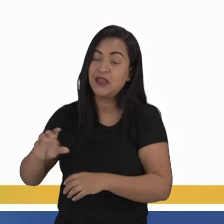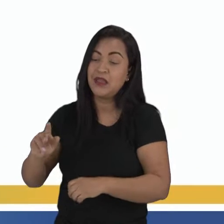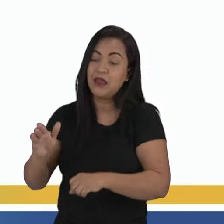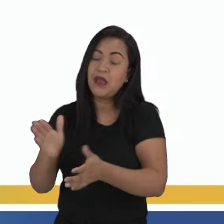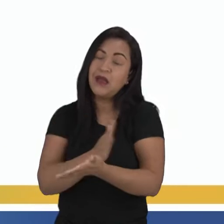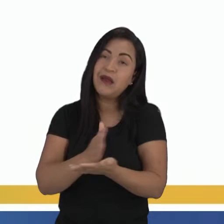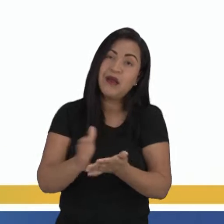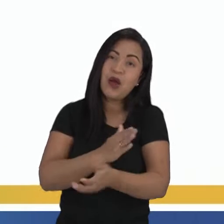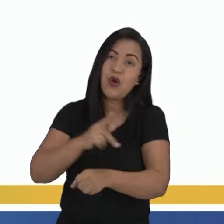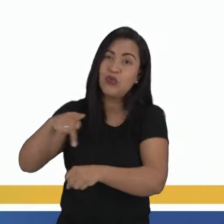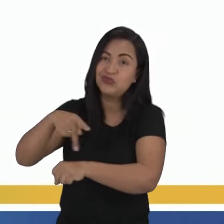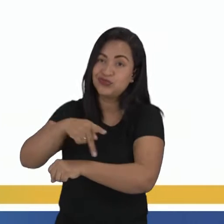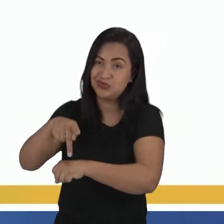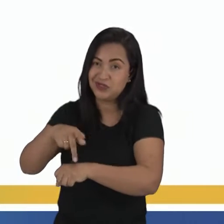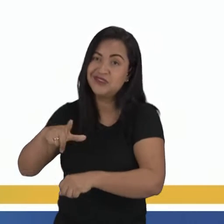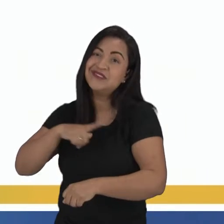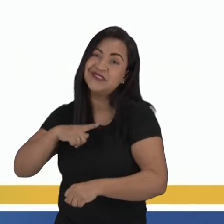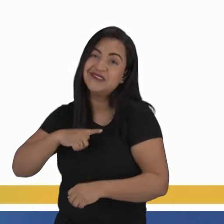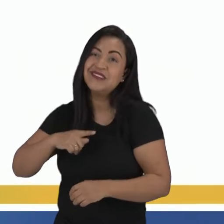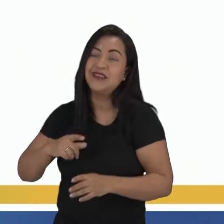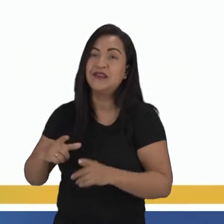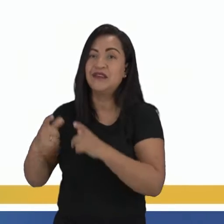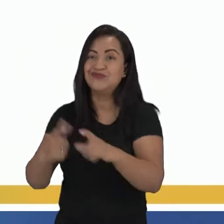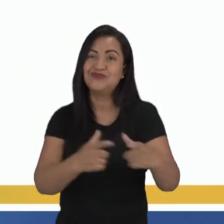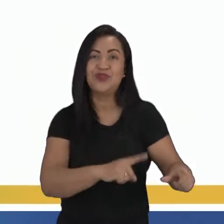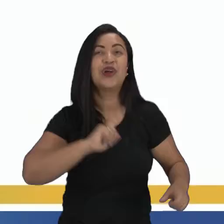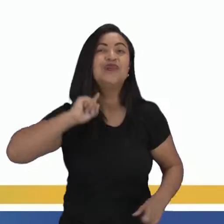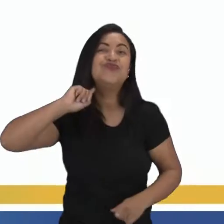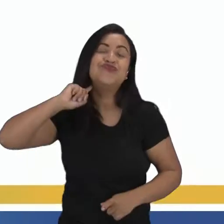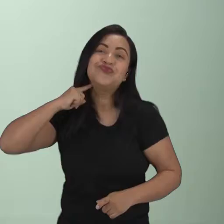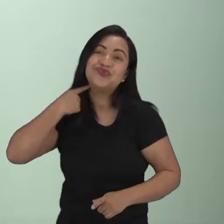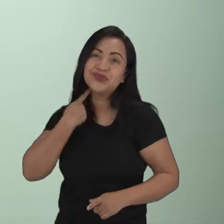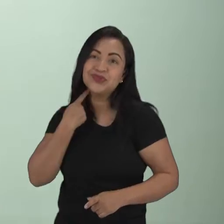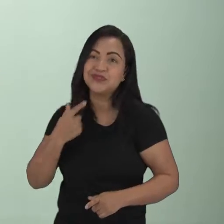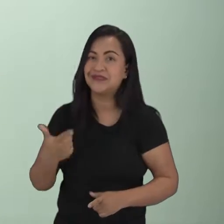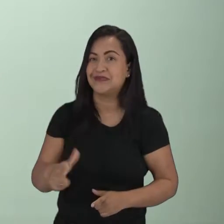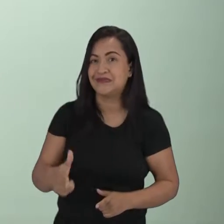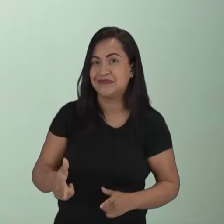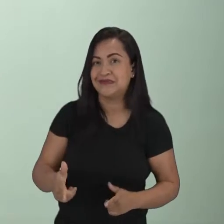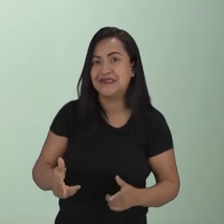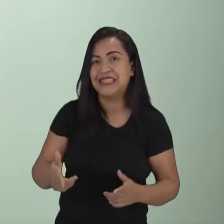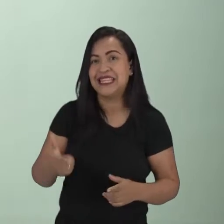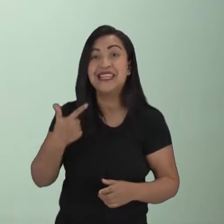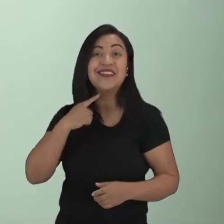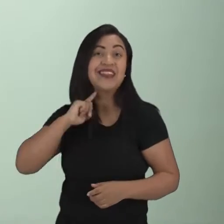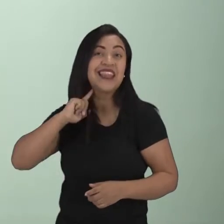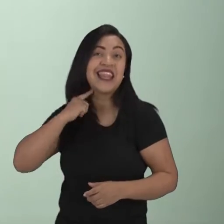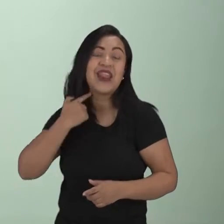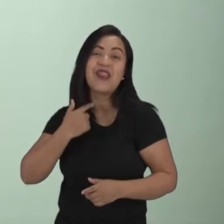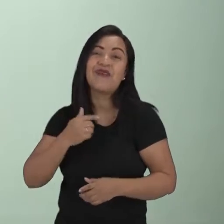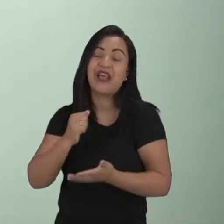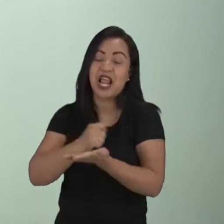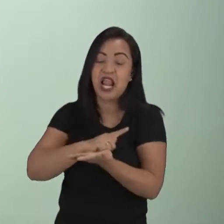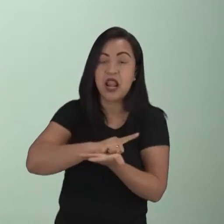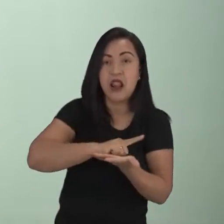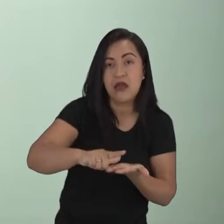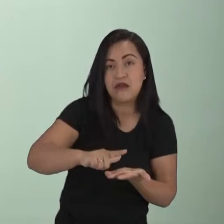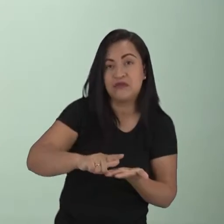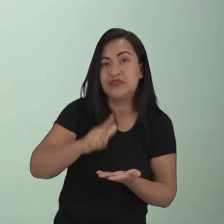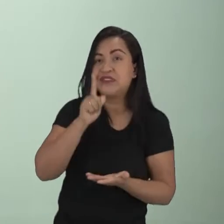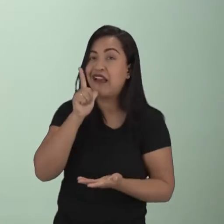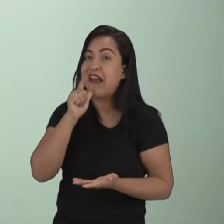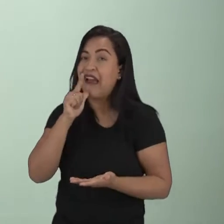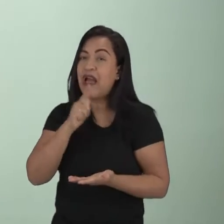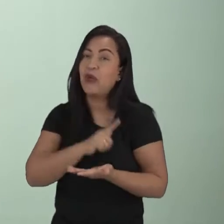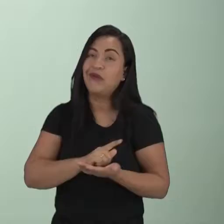uma maneira adequada. Isso é uma exigência de escala internacional, já que ela é transmitida através da água. Então isso impacta